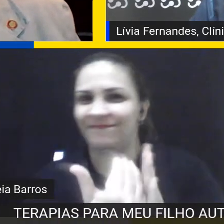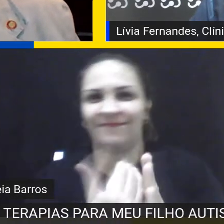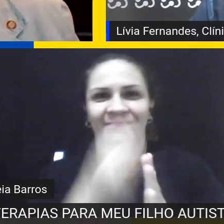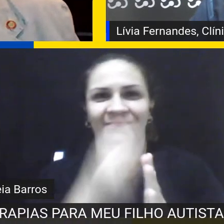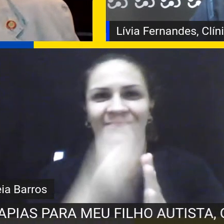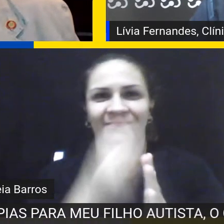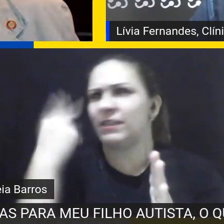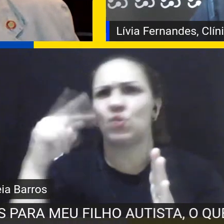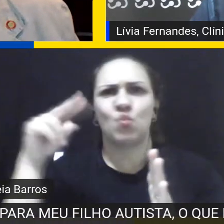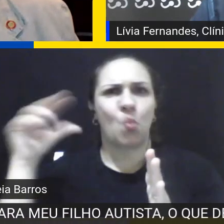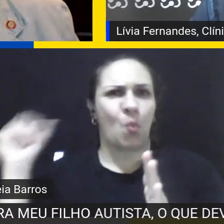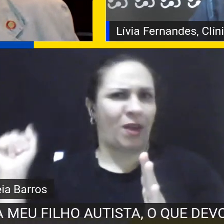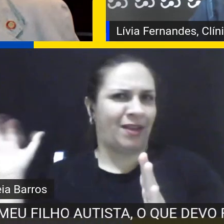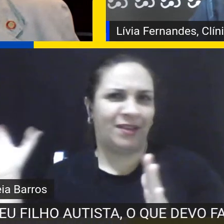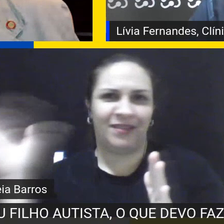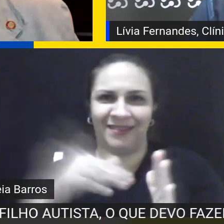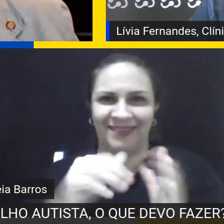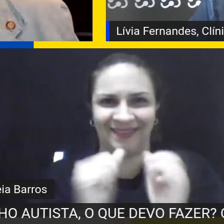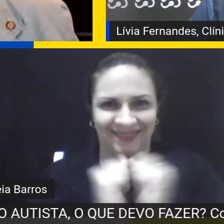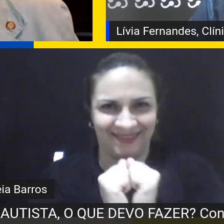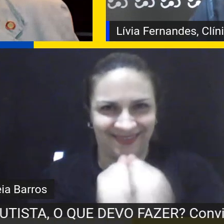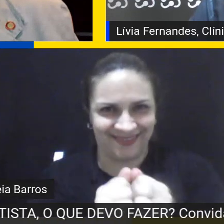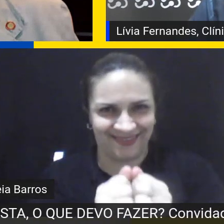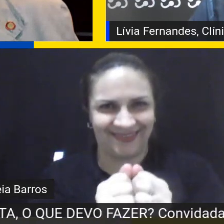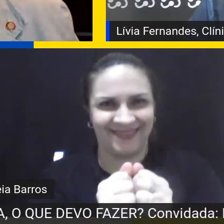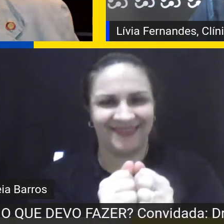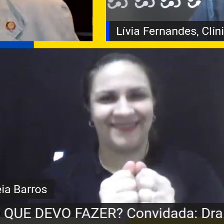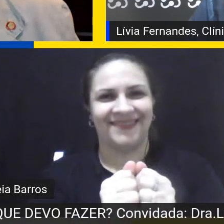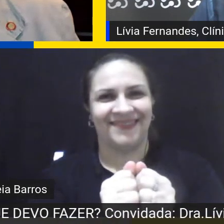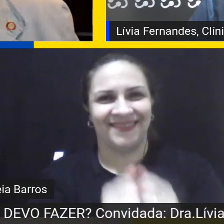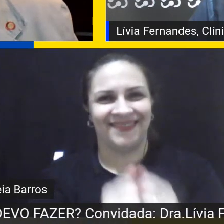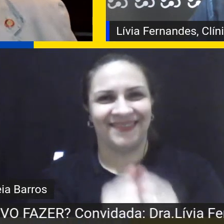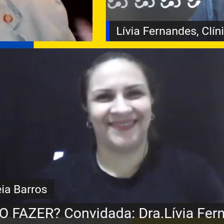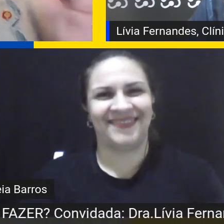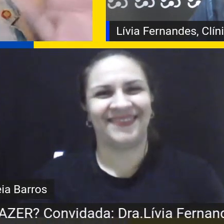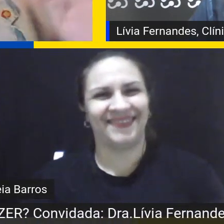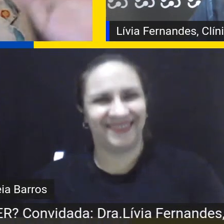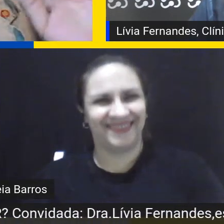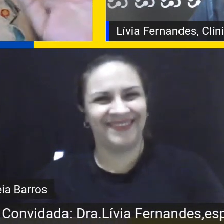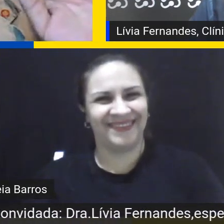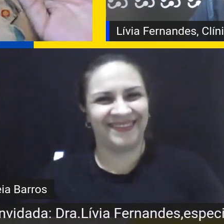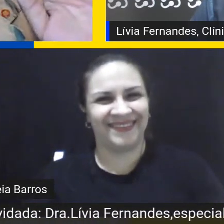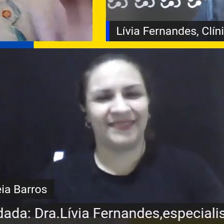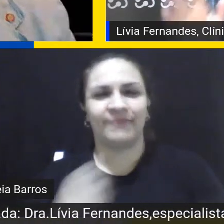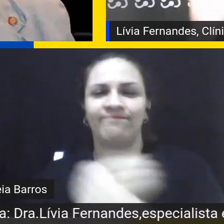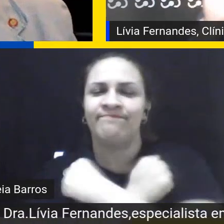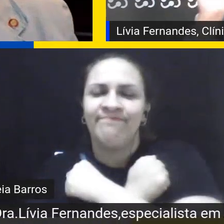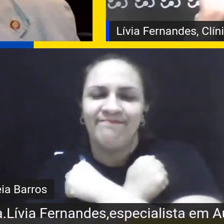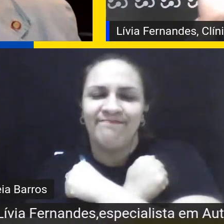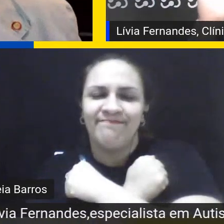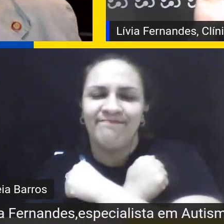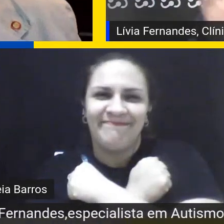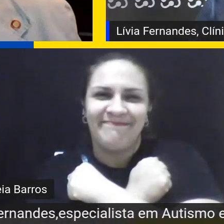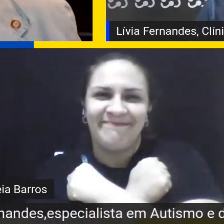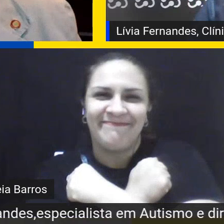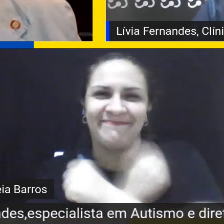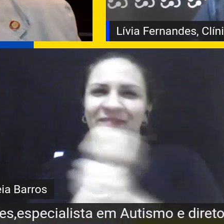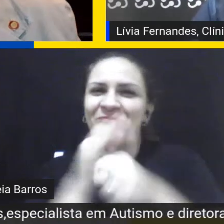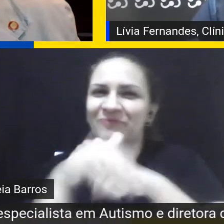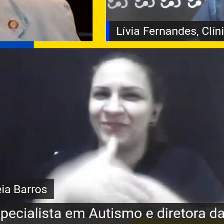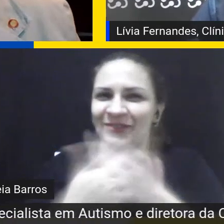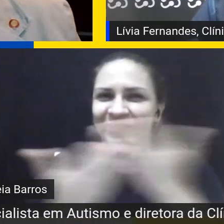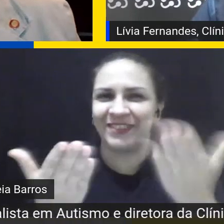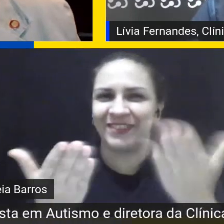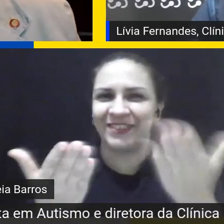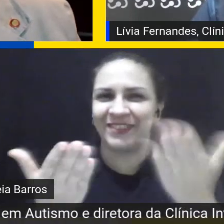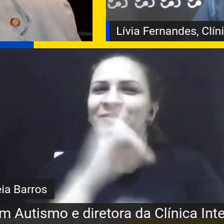para trás. Então, todos juntos, sem deixar ninguém para trás. Um abraço. Um Uma boa abraço, noite, boa noite.